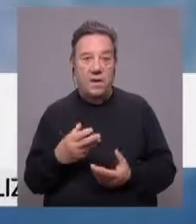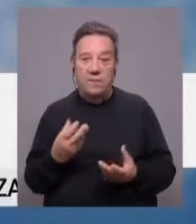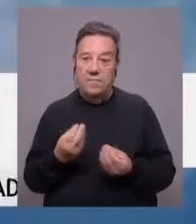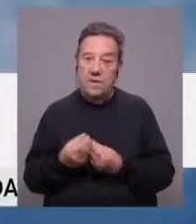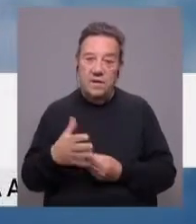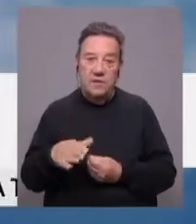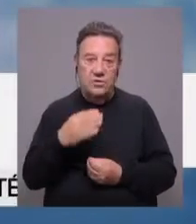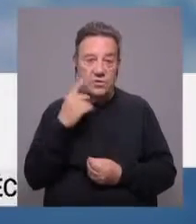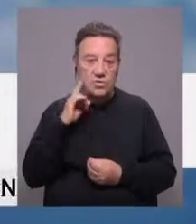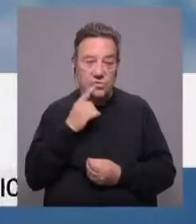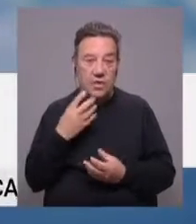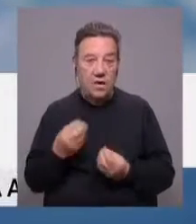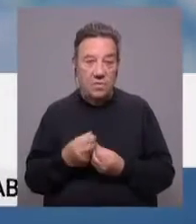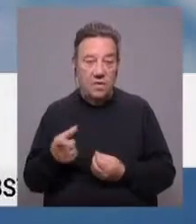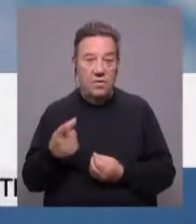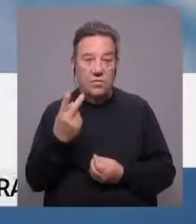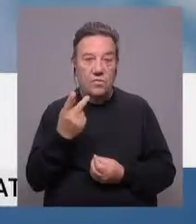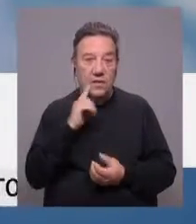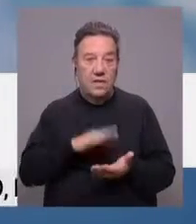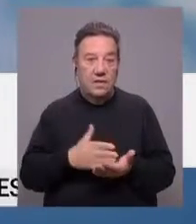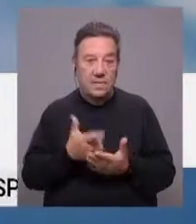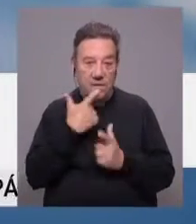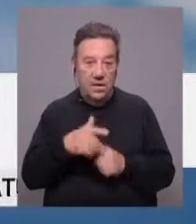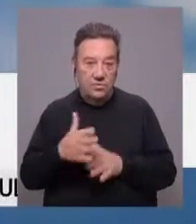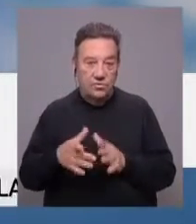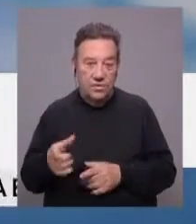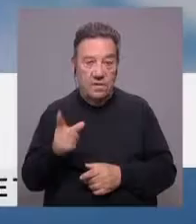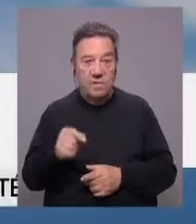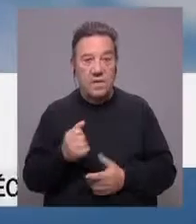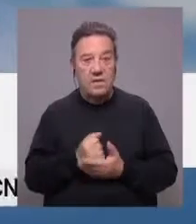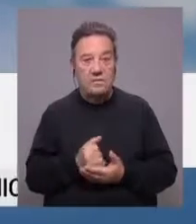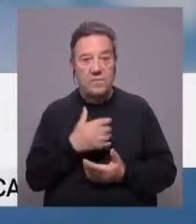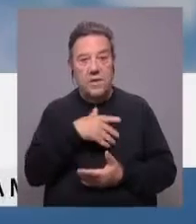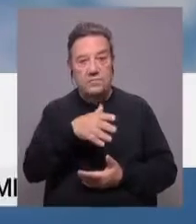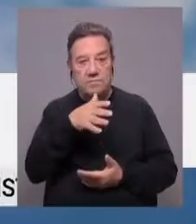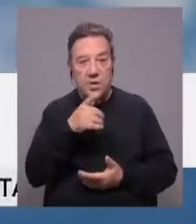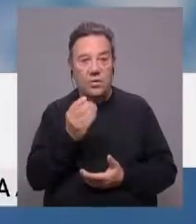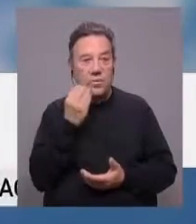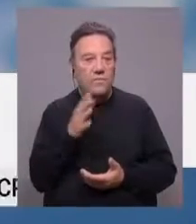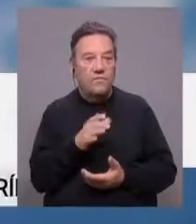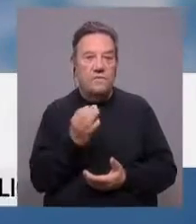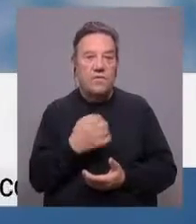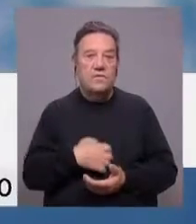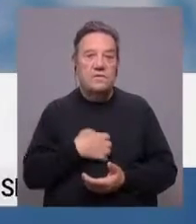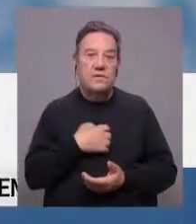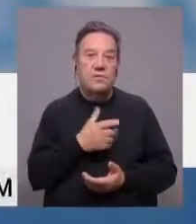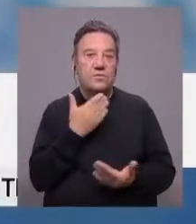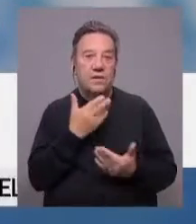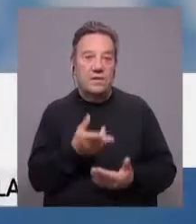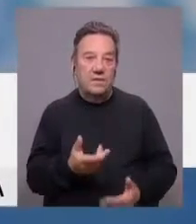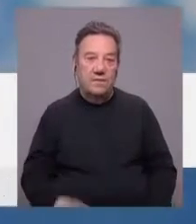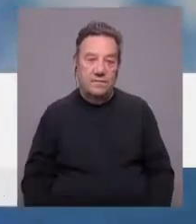de Júpiter. Tiveram duas intérpretes de língua gestual que também serviram para explicar de que forma foi sentido o